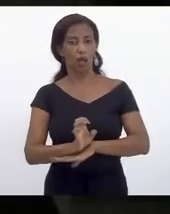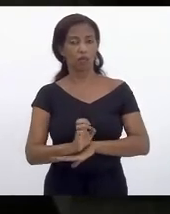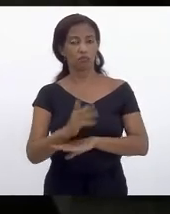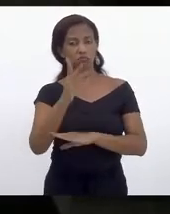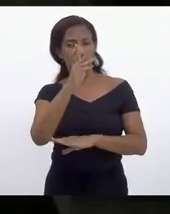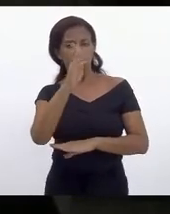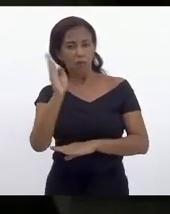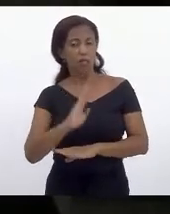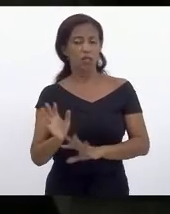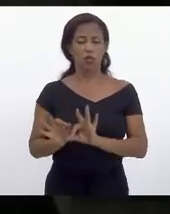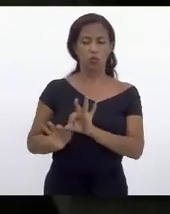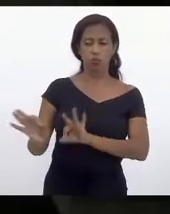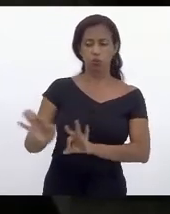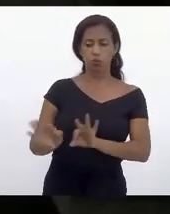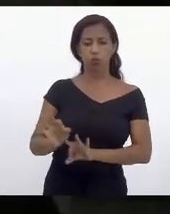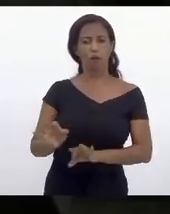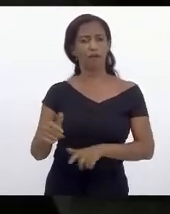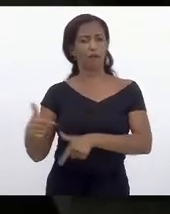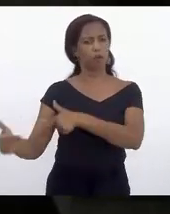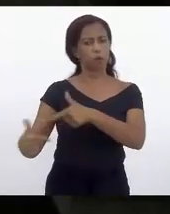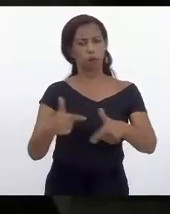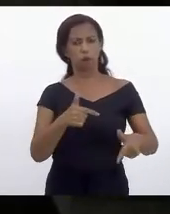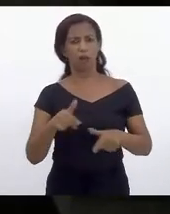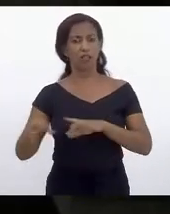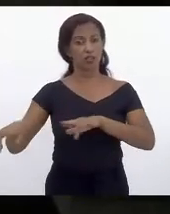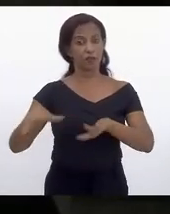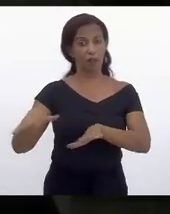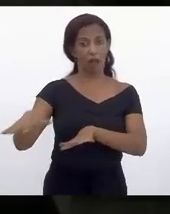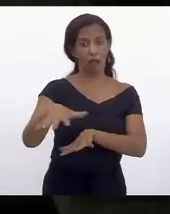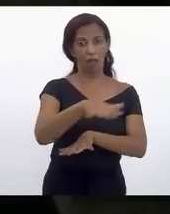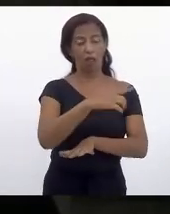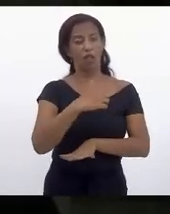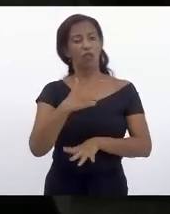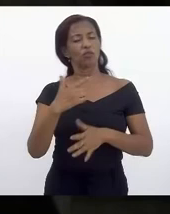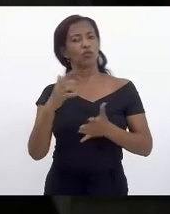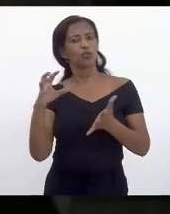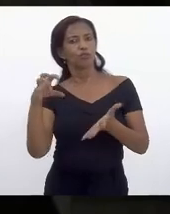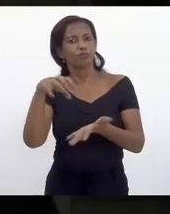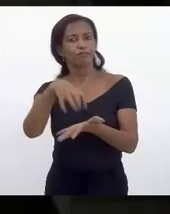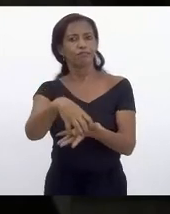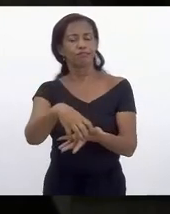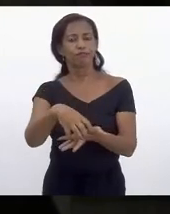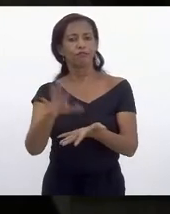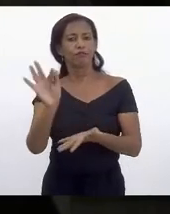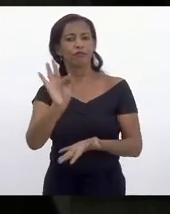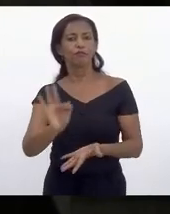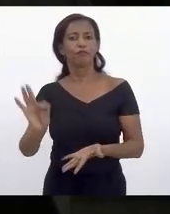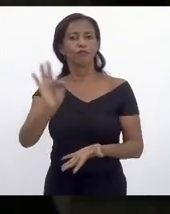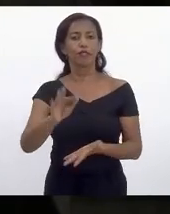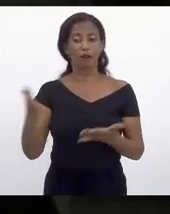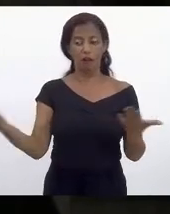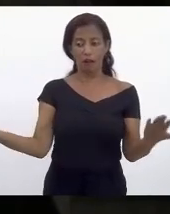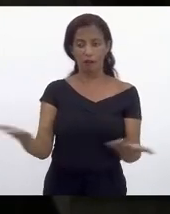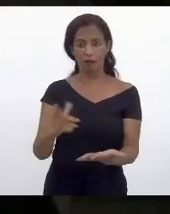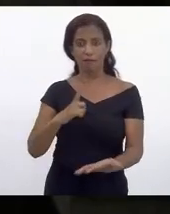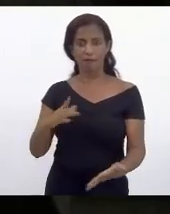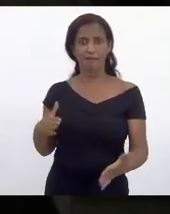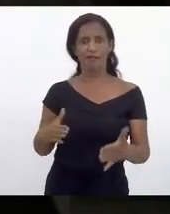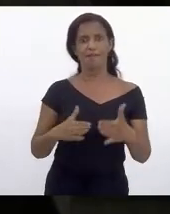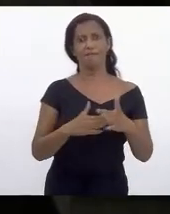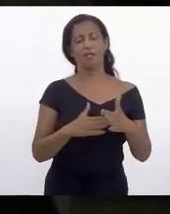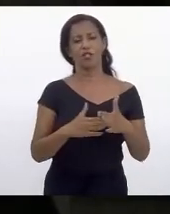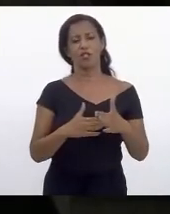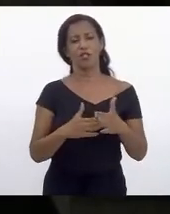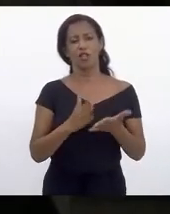se organizasse, fizesse as suas atividades nas mais diferentes áreas e órgãos federais, agora haveria um limite e uma